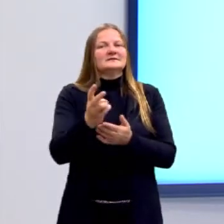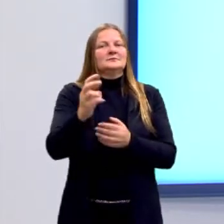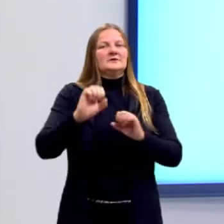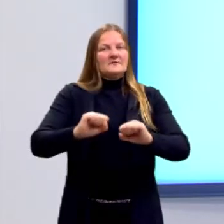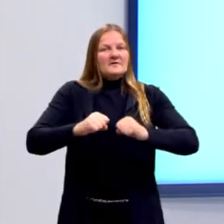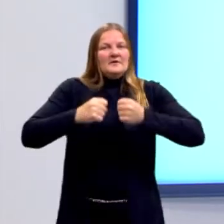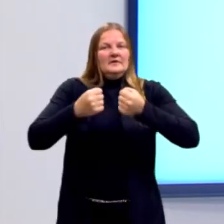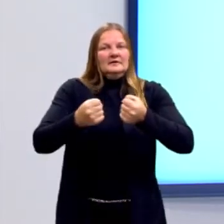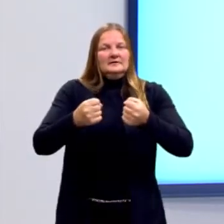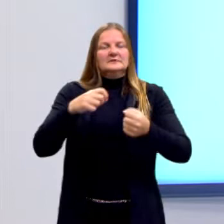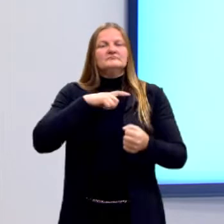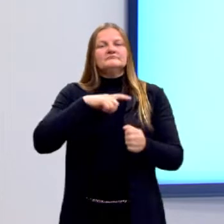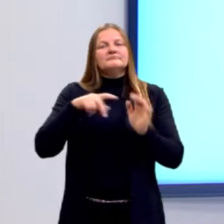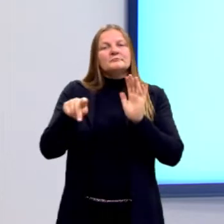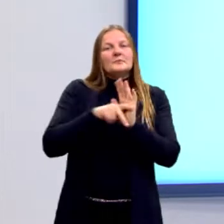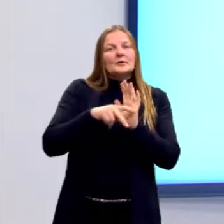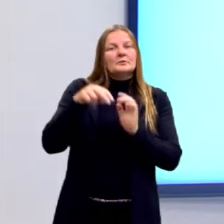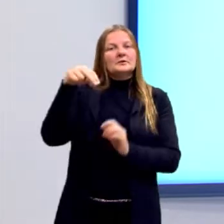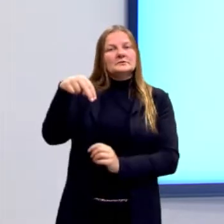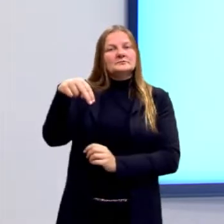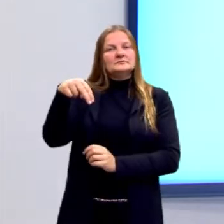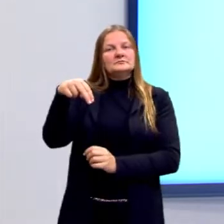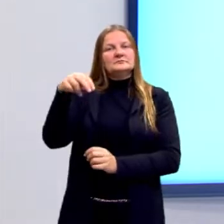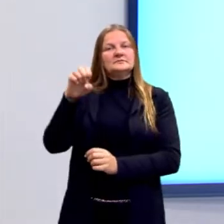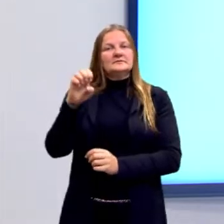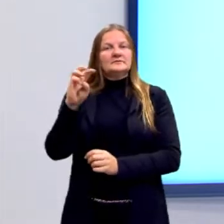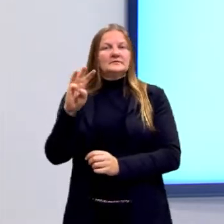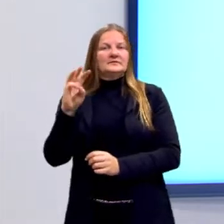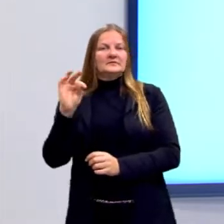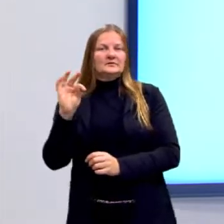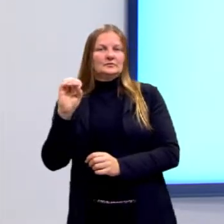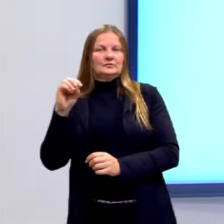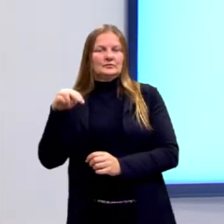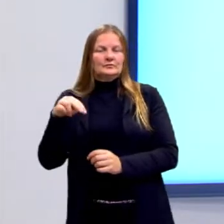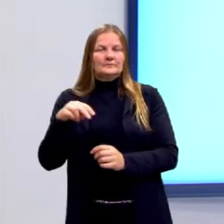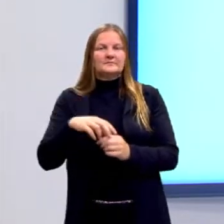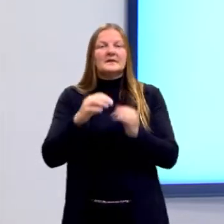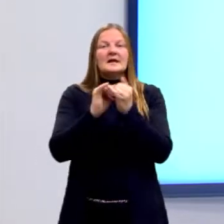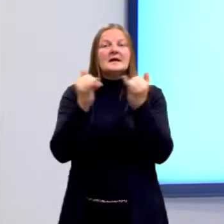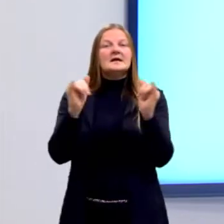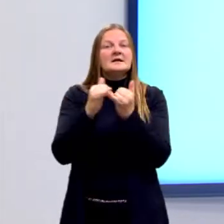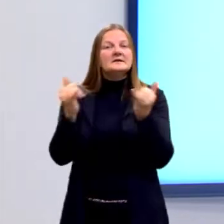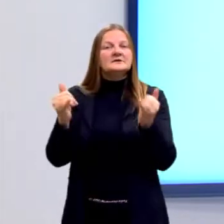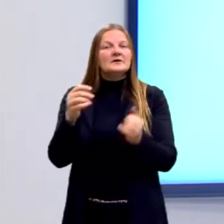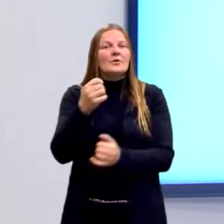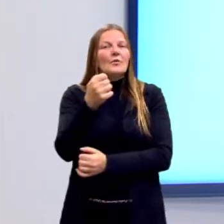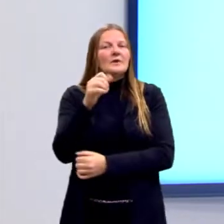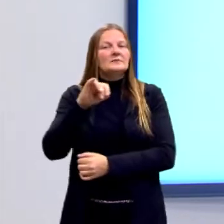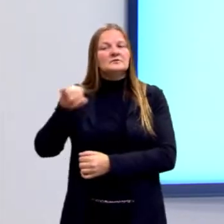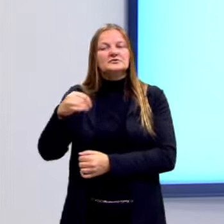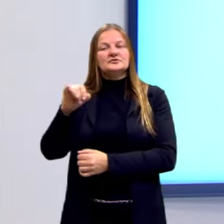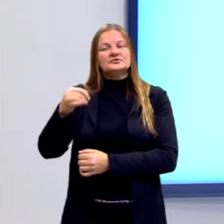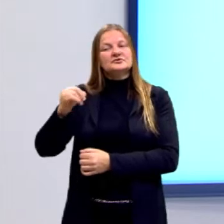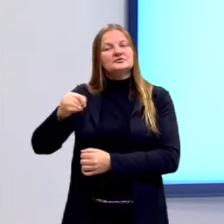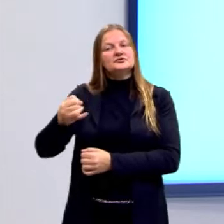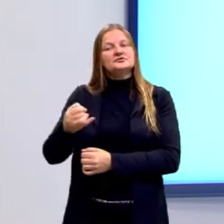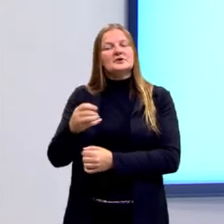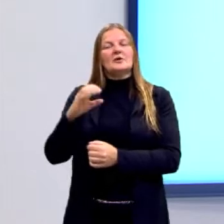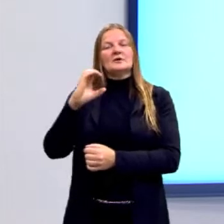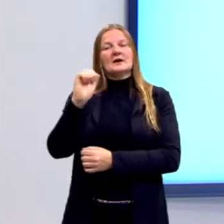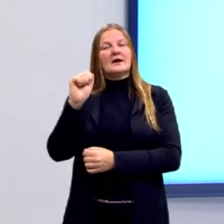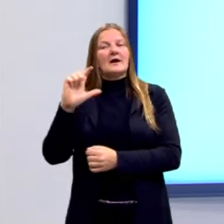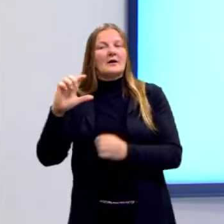a gente fala de força a nossa unidade de medida é um Nilton né para energia então geralmente usamos o jaule ou a